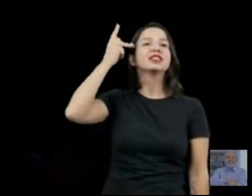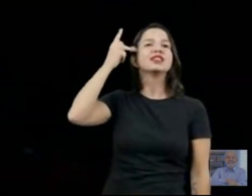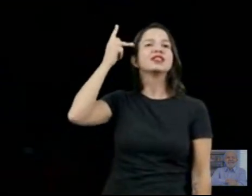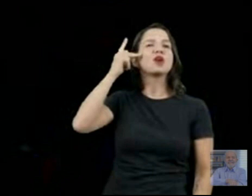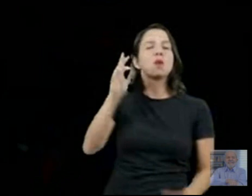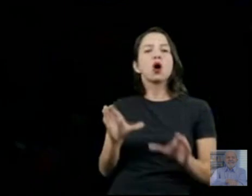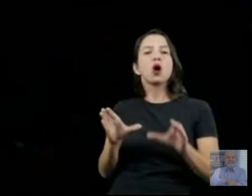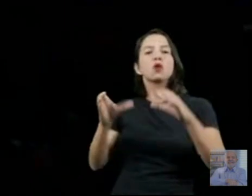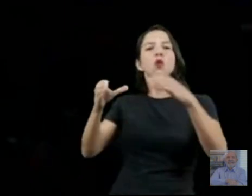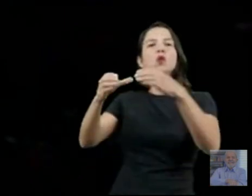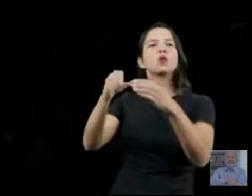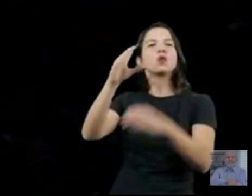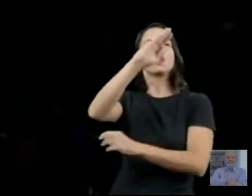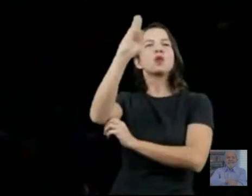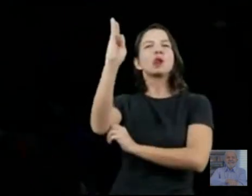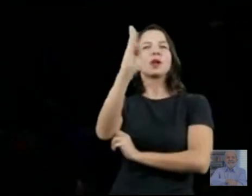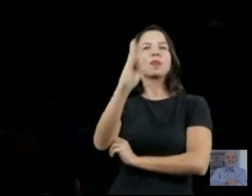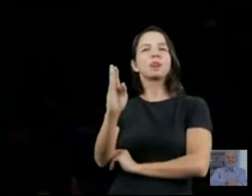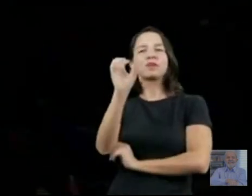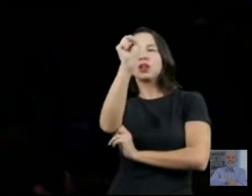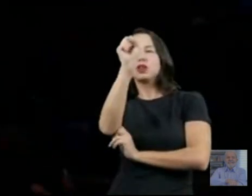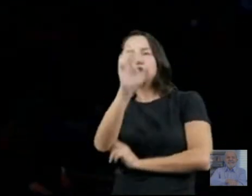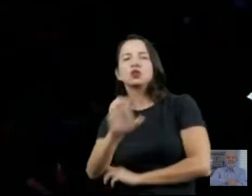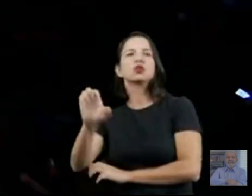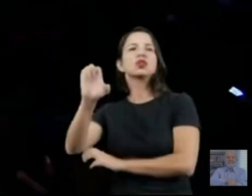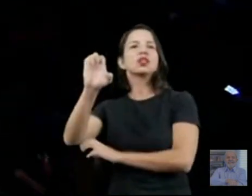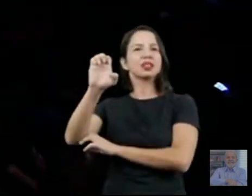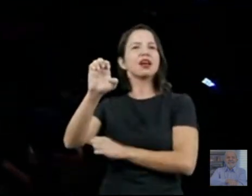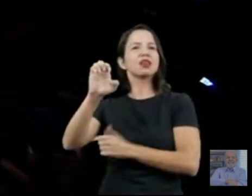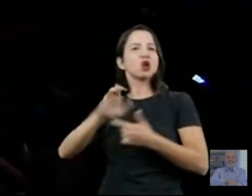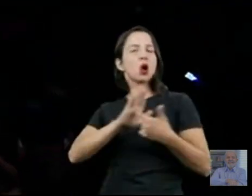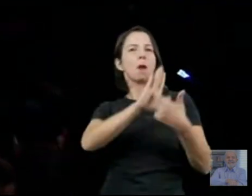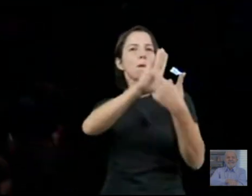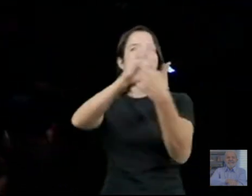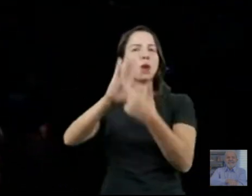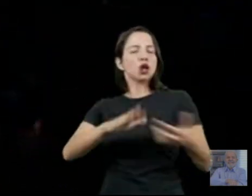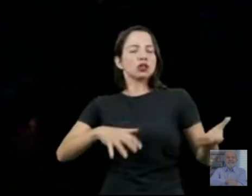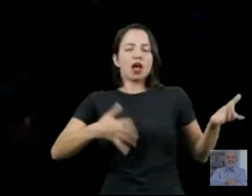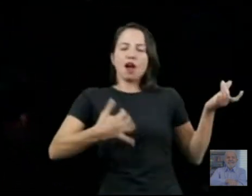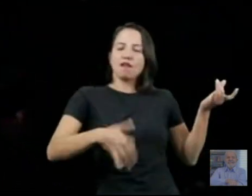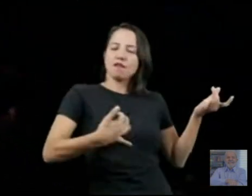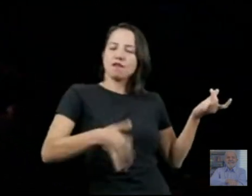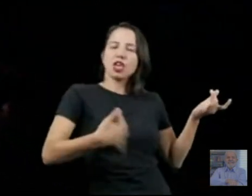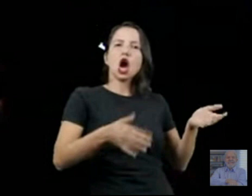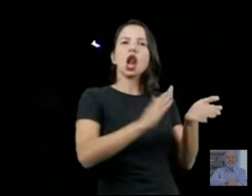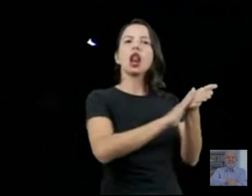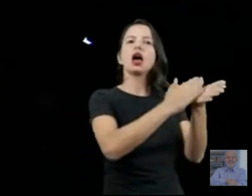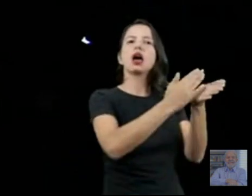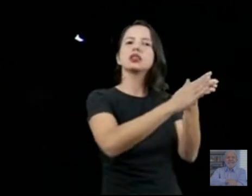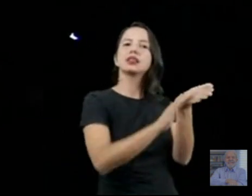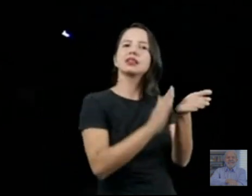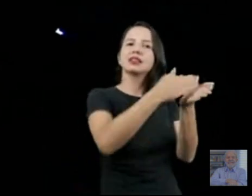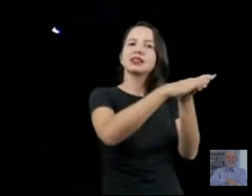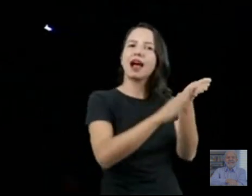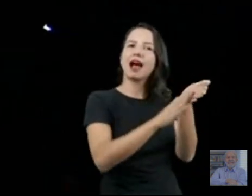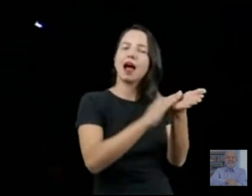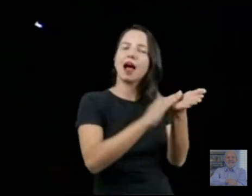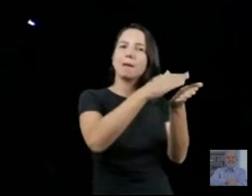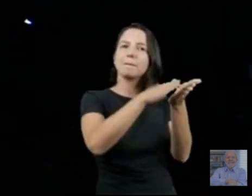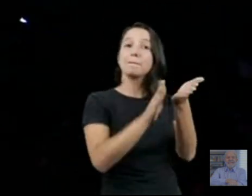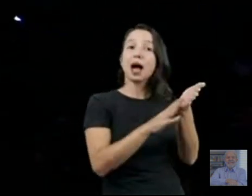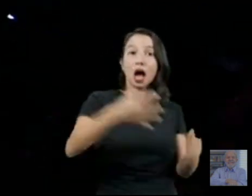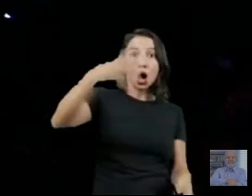é bossa, é viola, samba no asfalto e na escola, um rei pro broto e pra mina, é